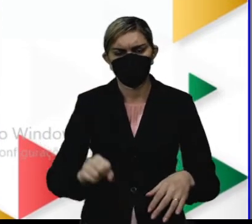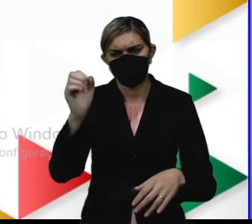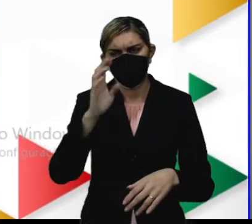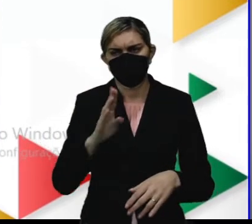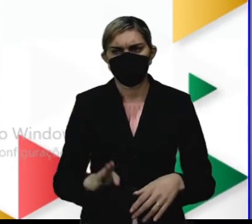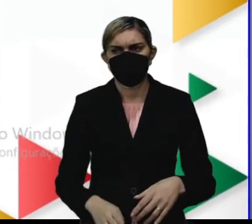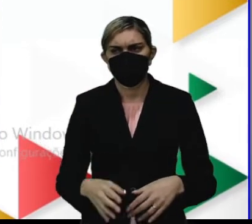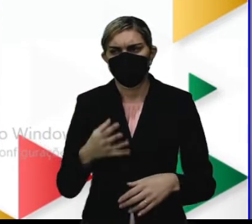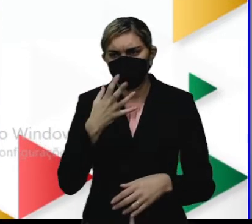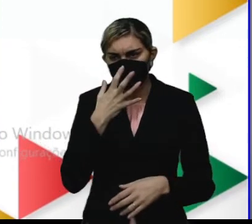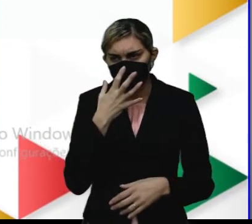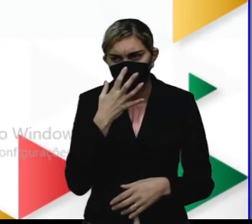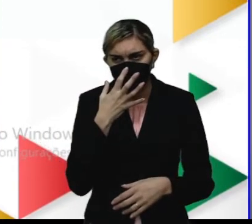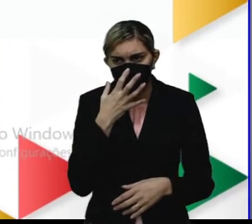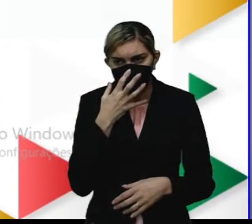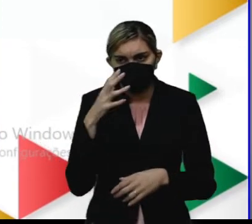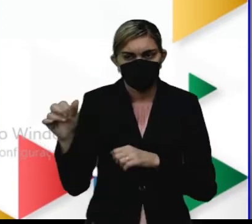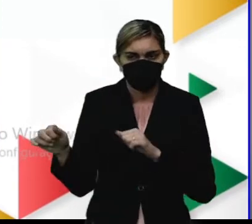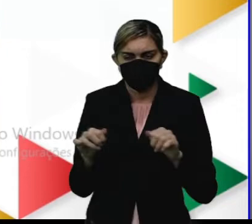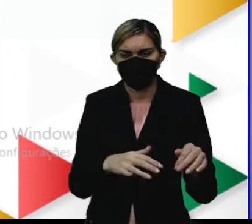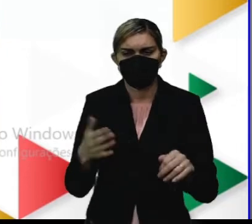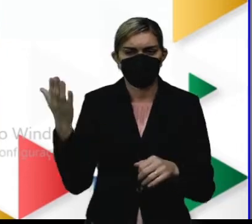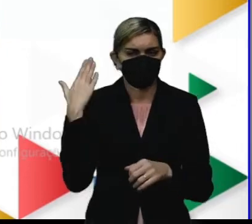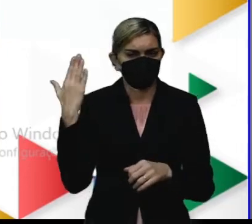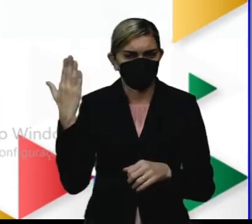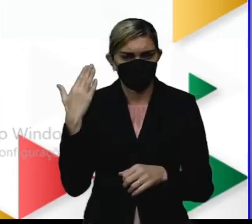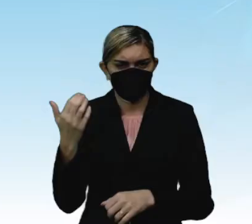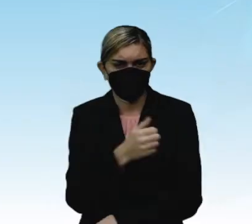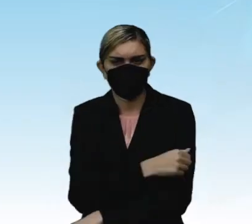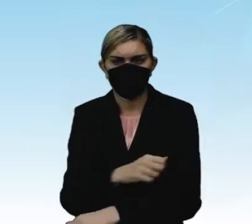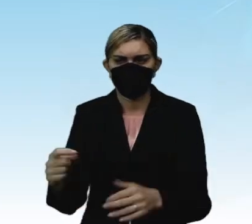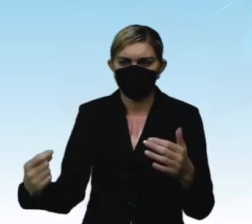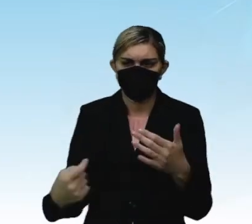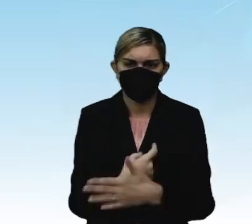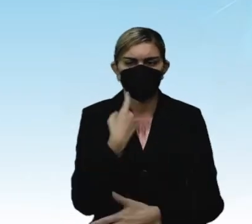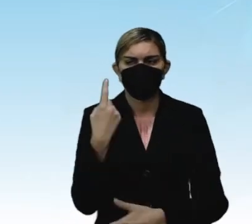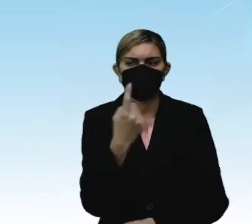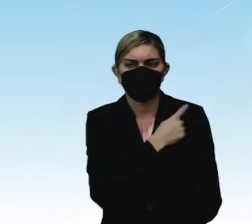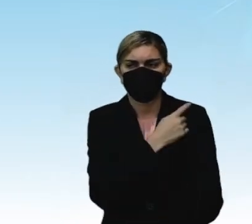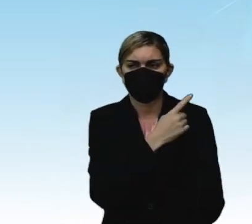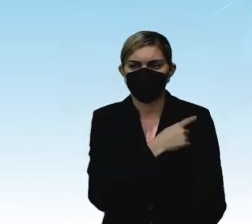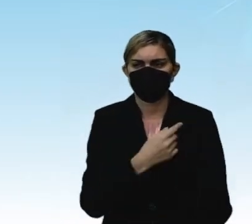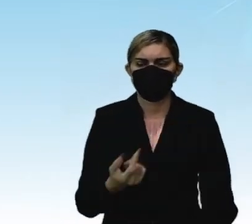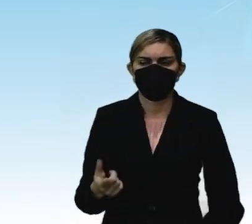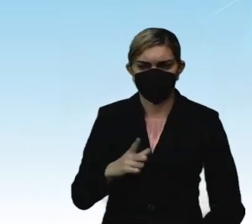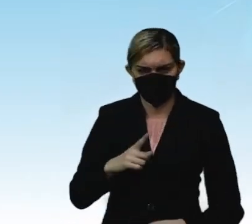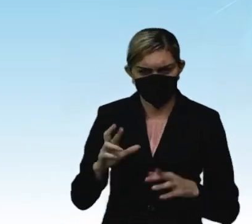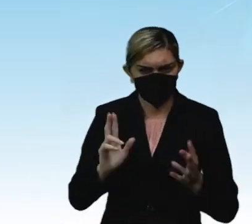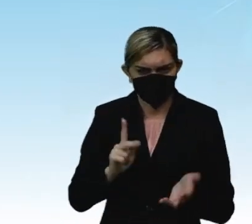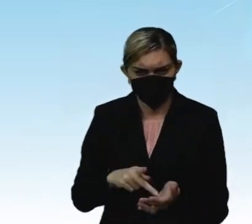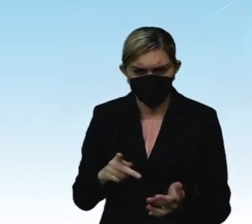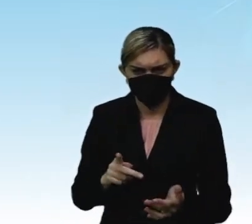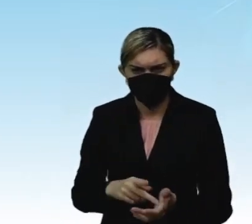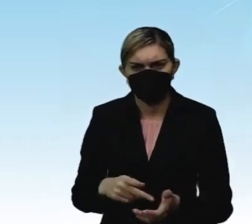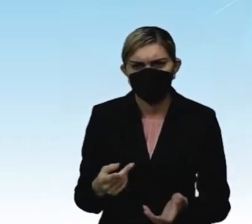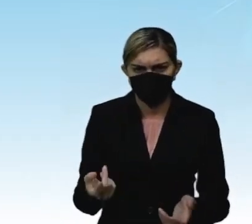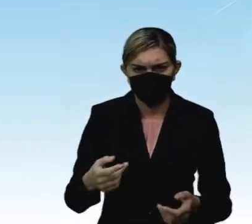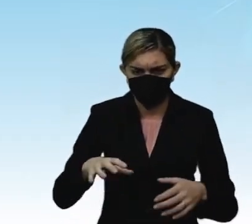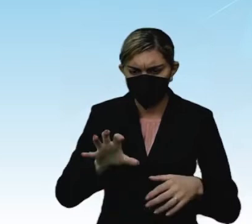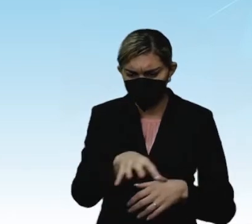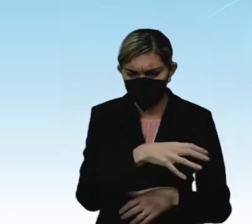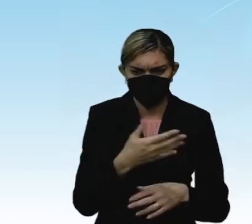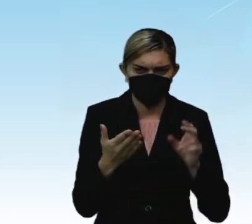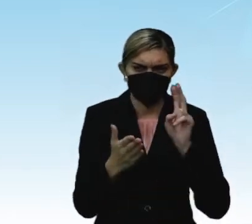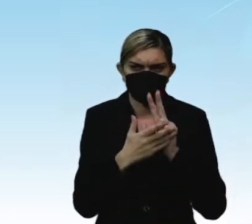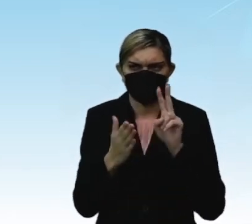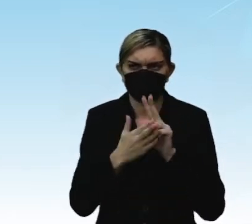Brasil. Semana passada mesmo, meu aluno do primeiro ano veio perguntar: prof, a gente teve realmente, de fato, tribos